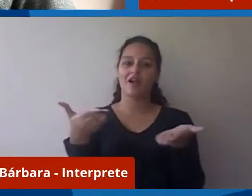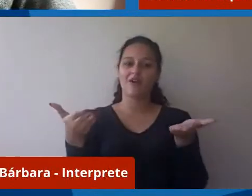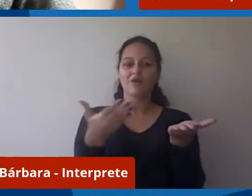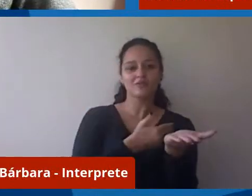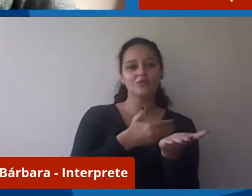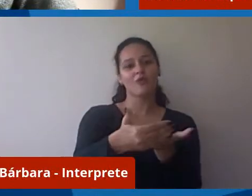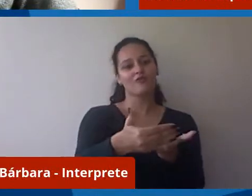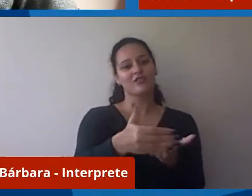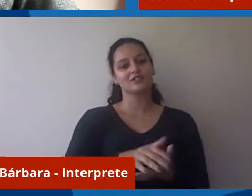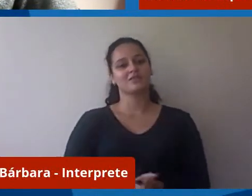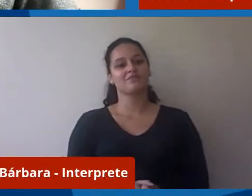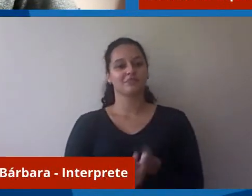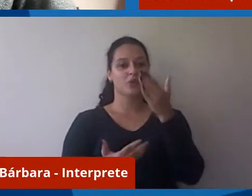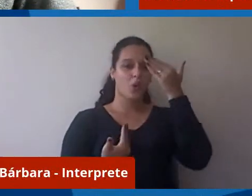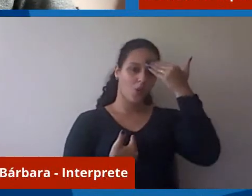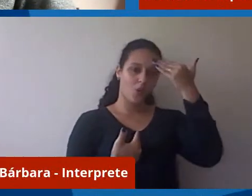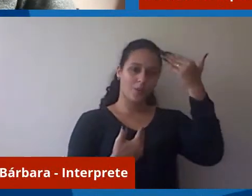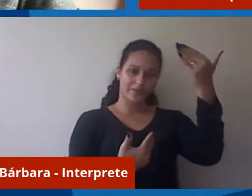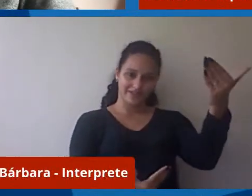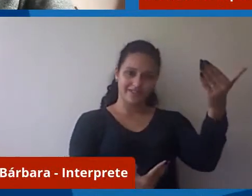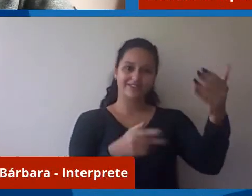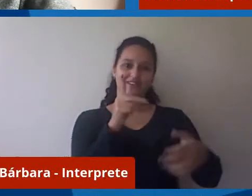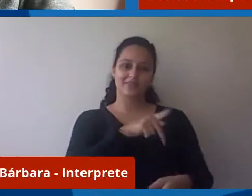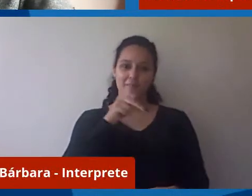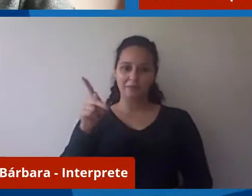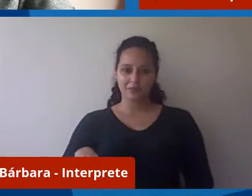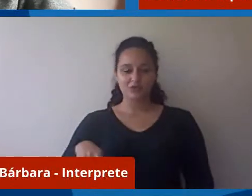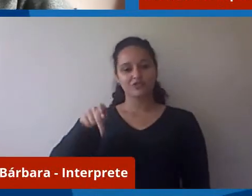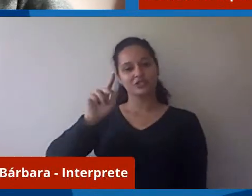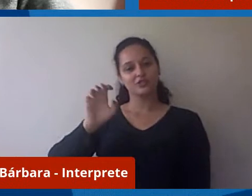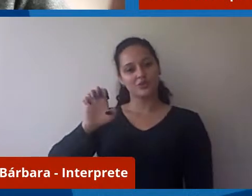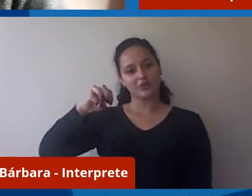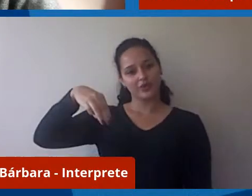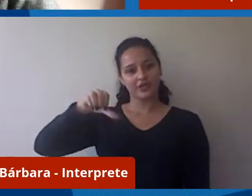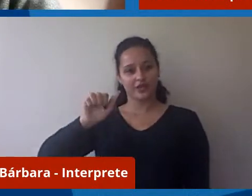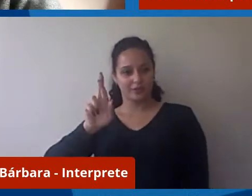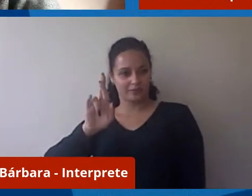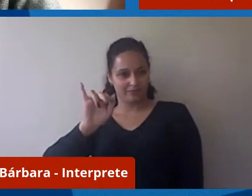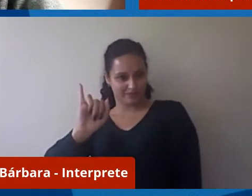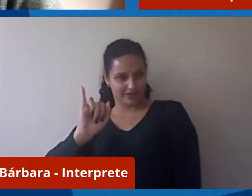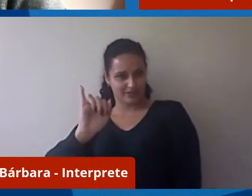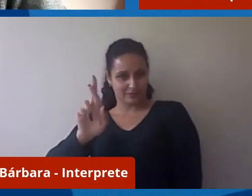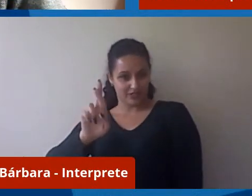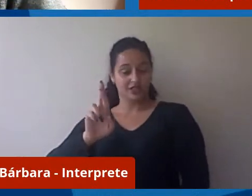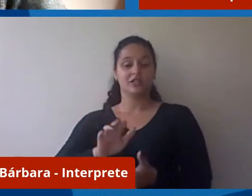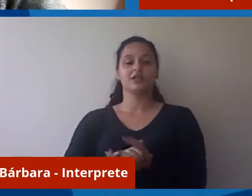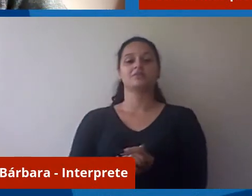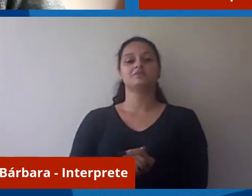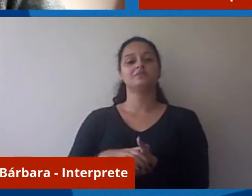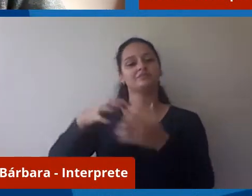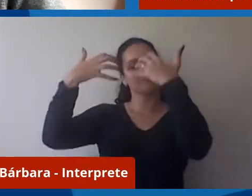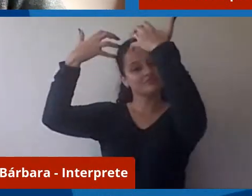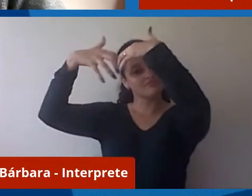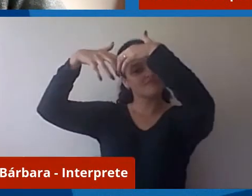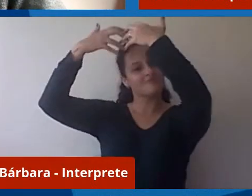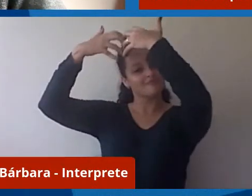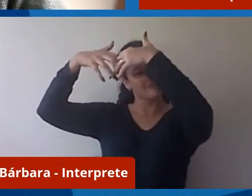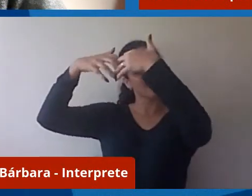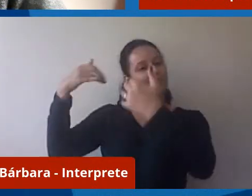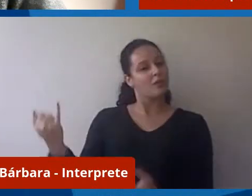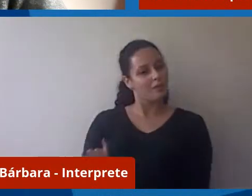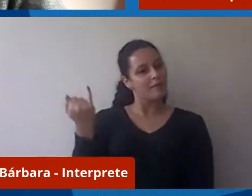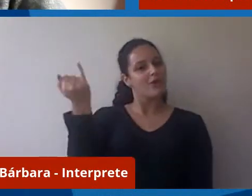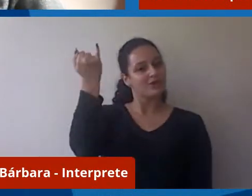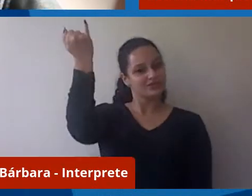Obrigada, professor Emy, pelas importantes reflexões que o senhor traz para a gente. A gente já tem